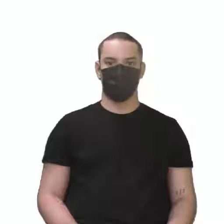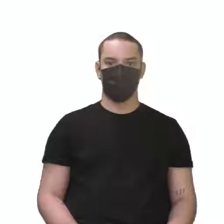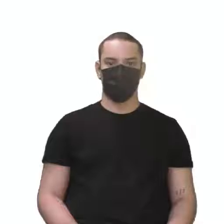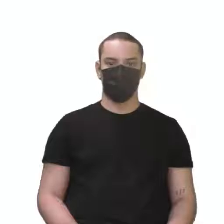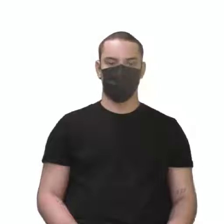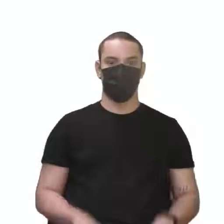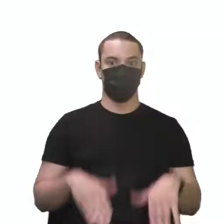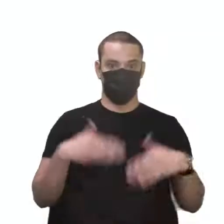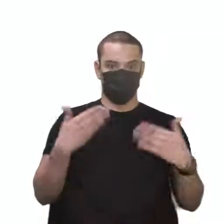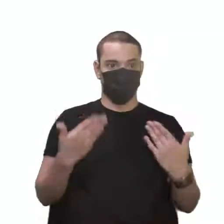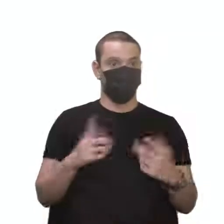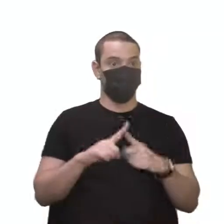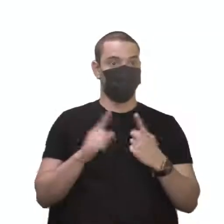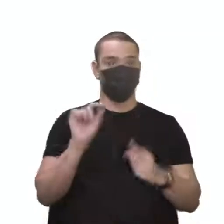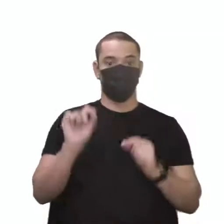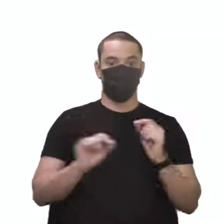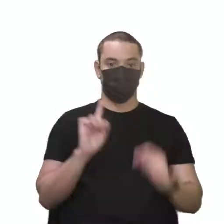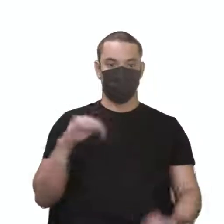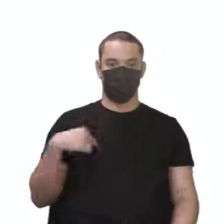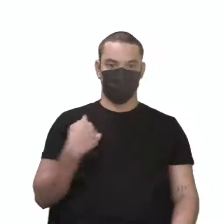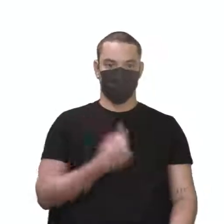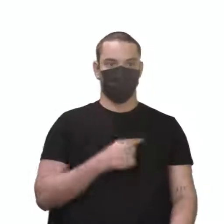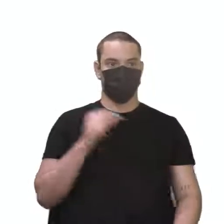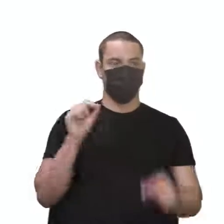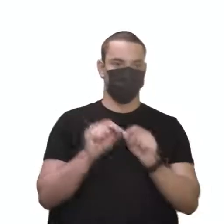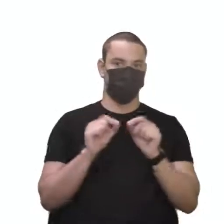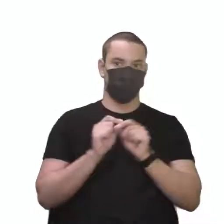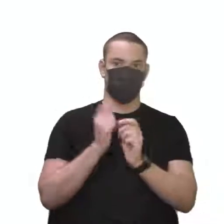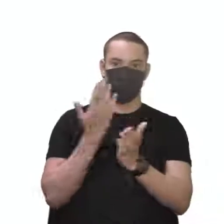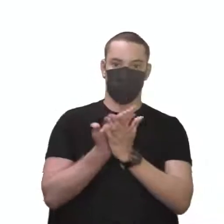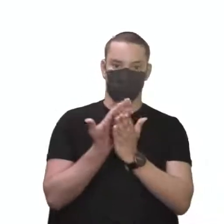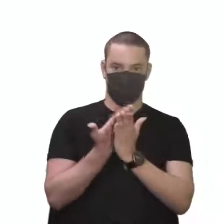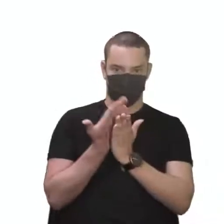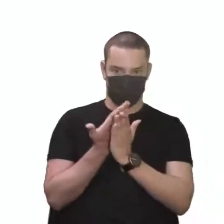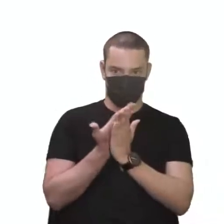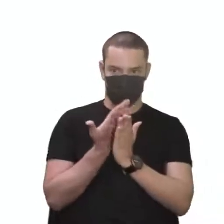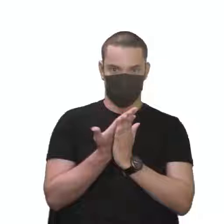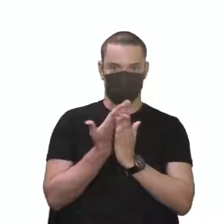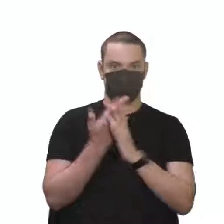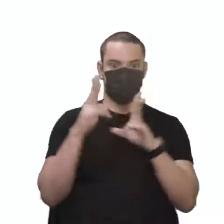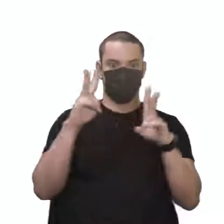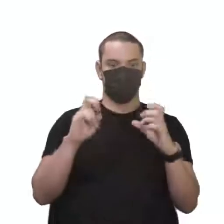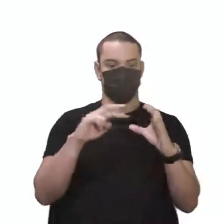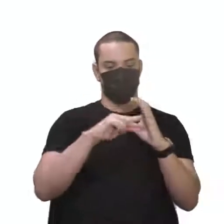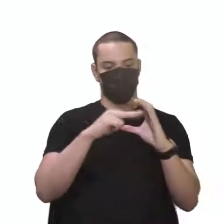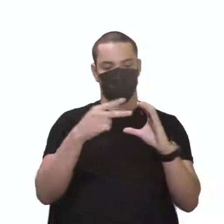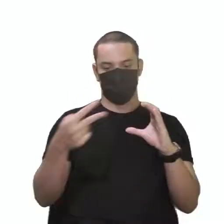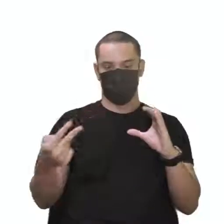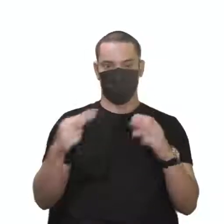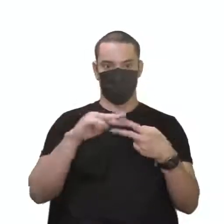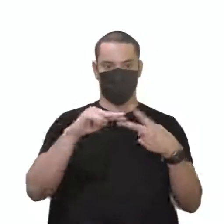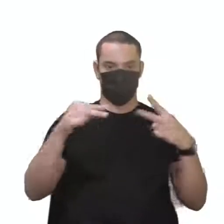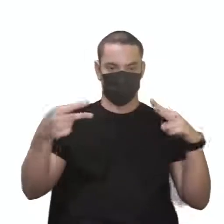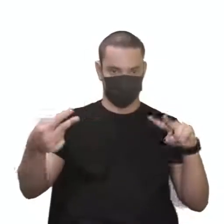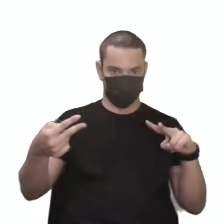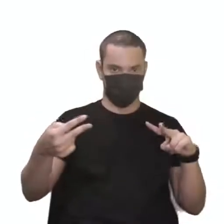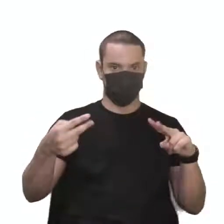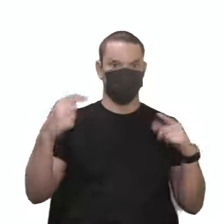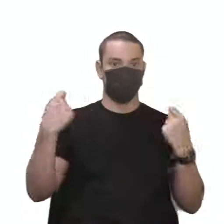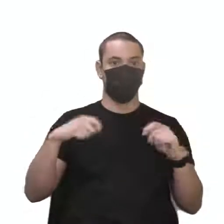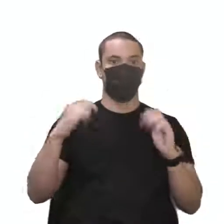Então, mas o que nós devemos fazer para estudar, então, essa questão, né, do DNA, da transgenia?